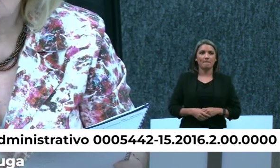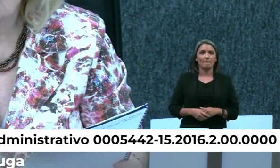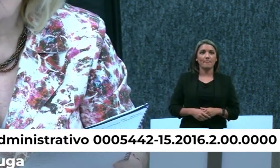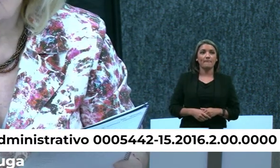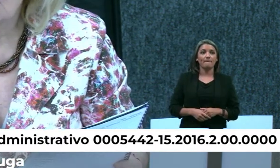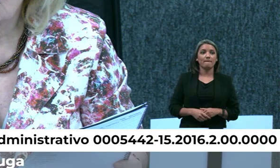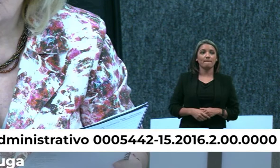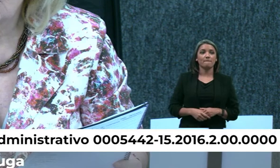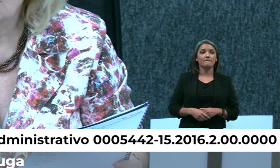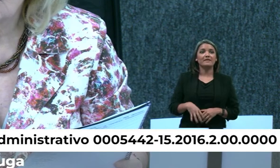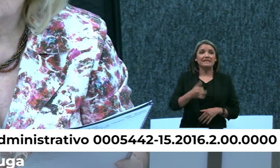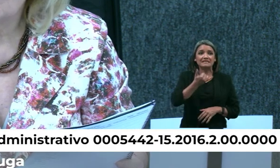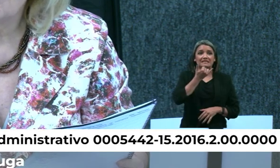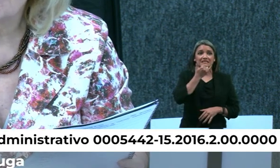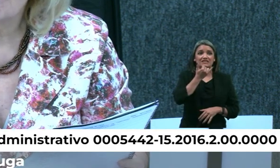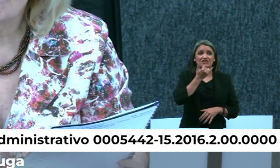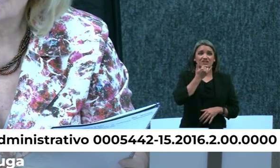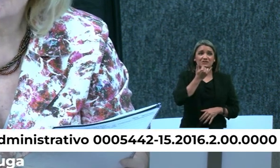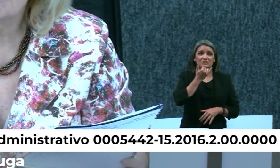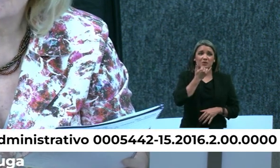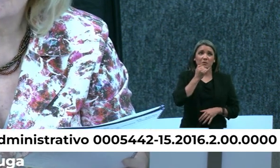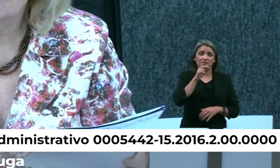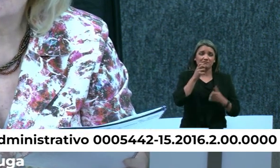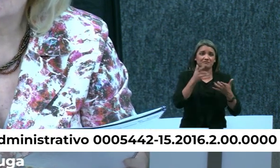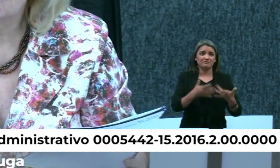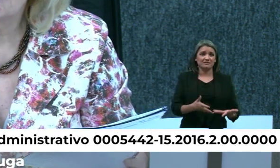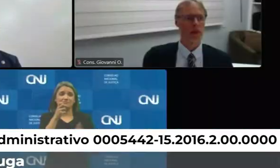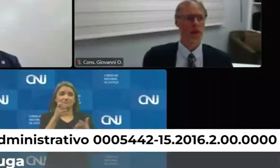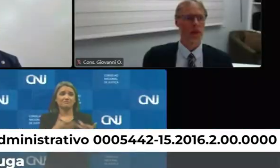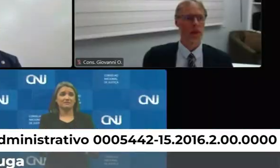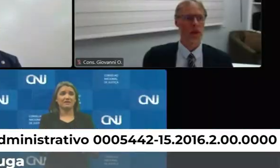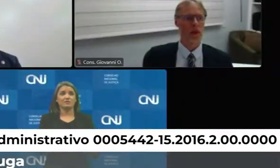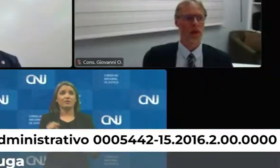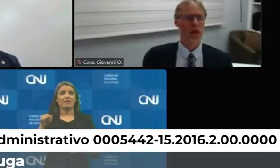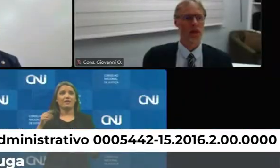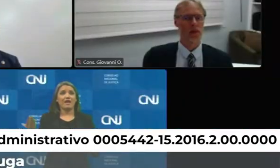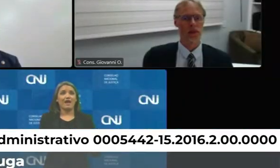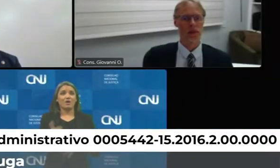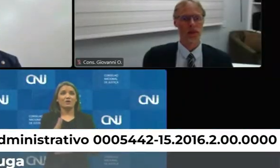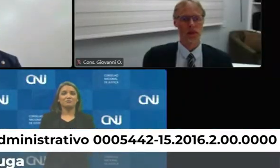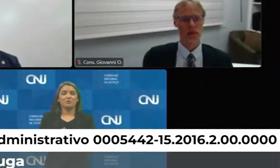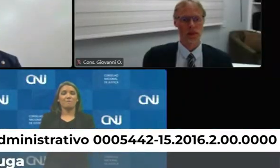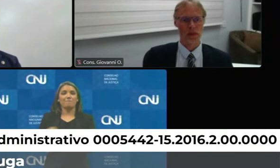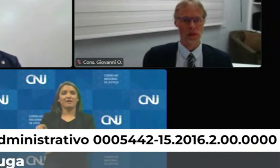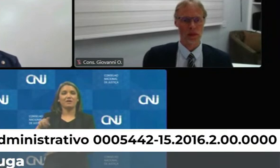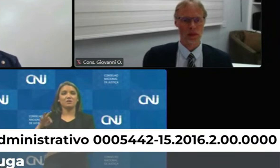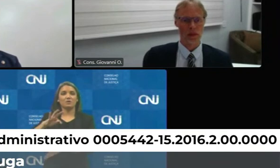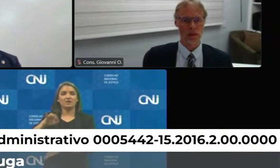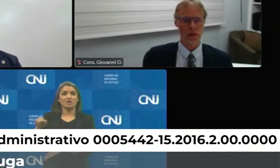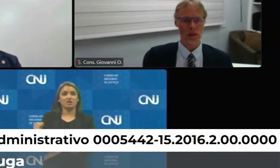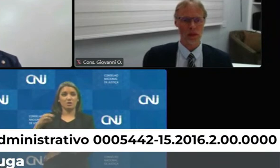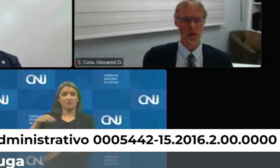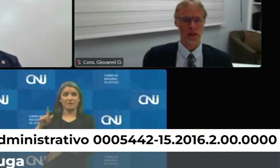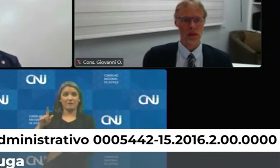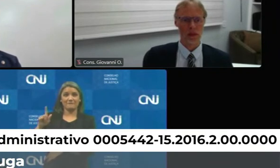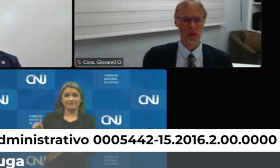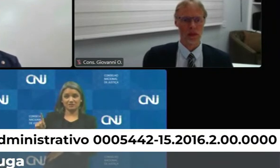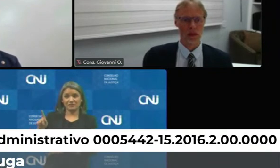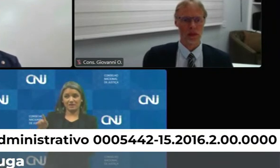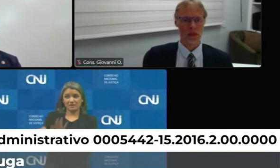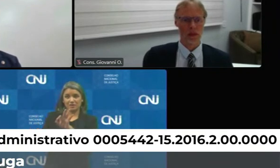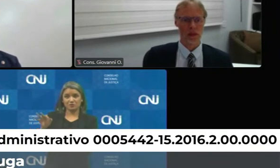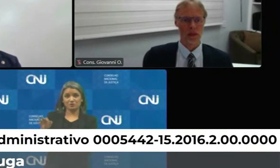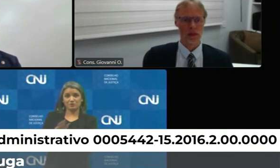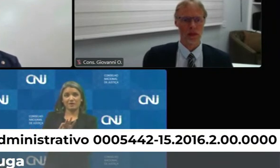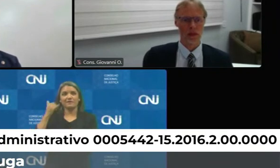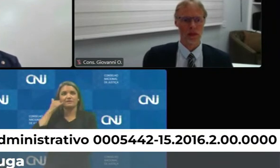Excelência, ele ligou só para uma questão de ordem. Ele está em sessão nesse momento no Tribunal de Justiça de Minas Gerais e ligou, e por falha desse